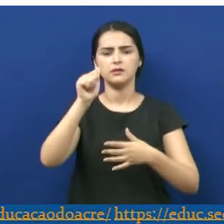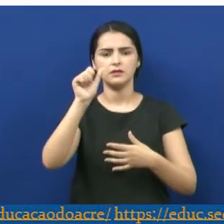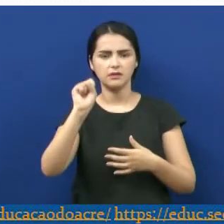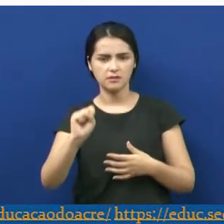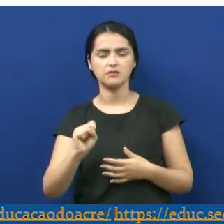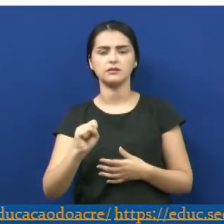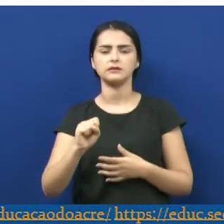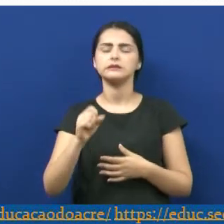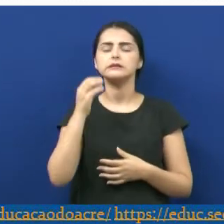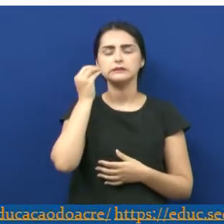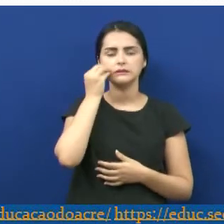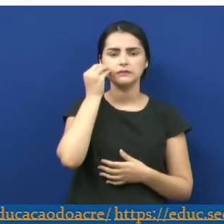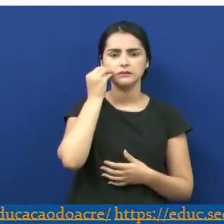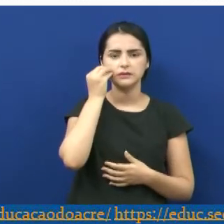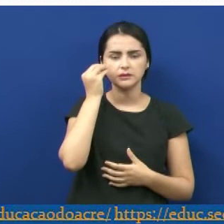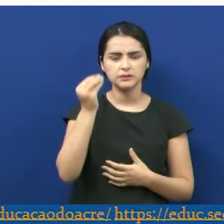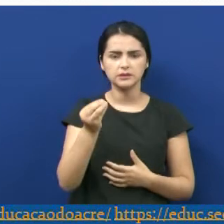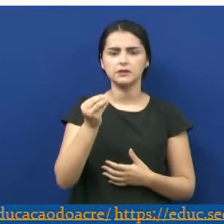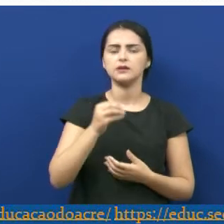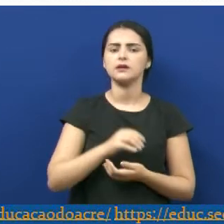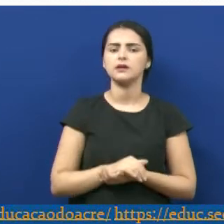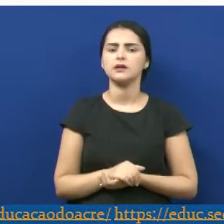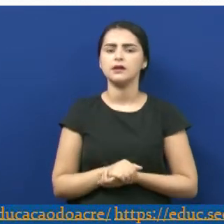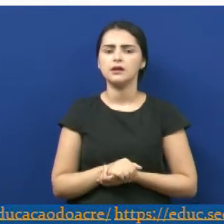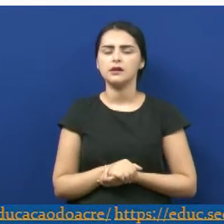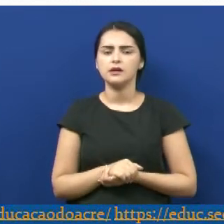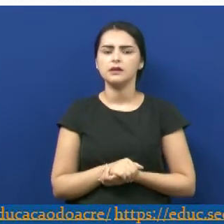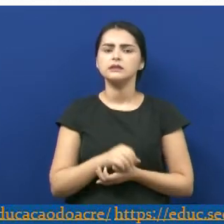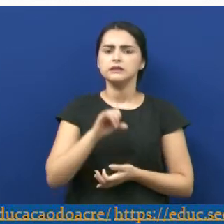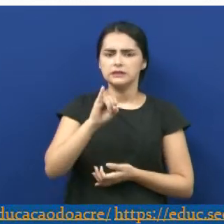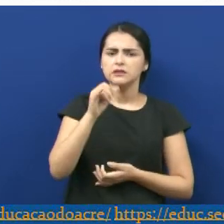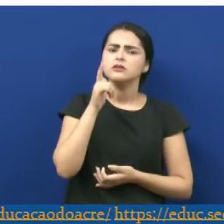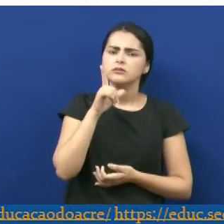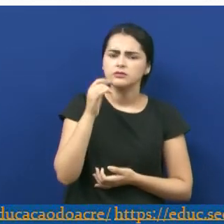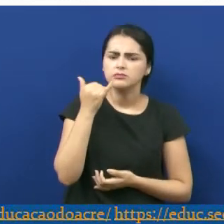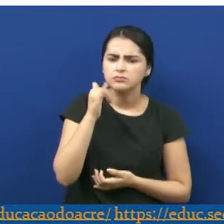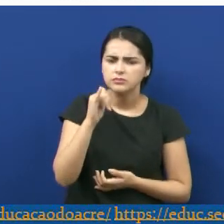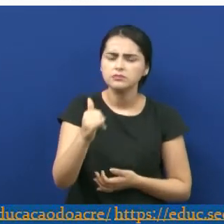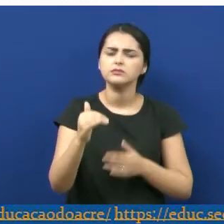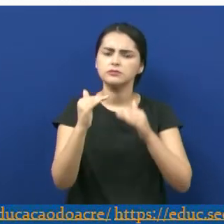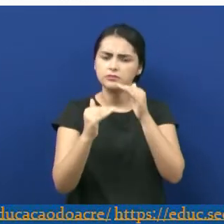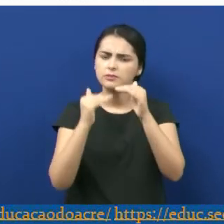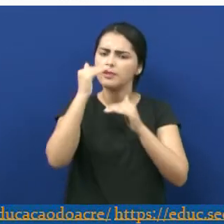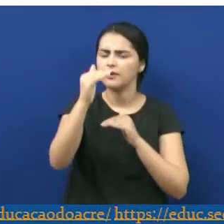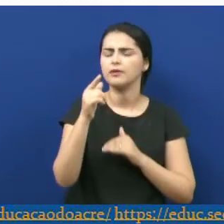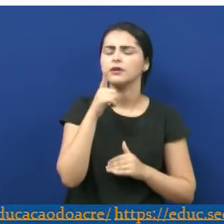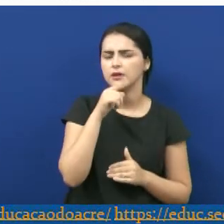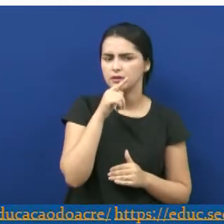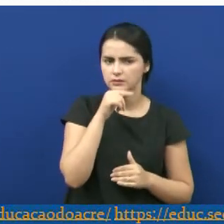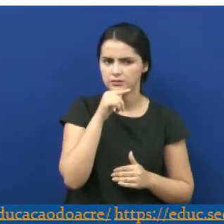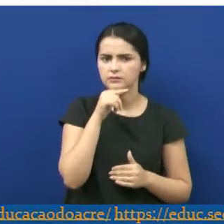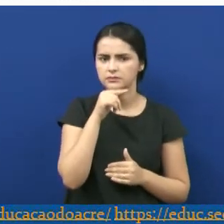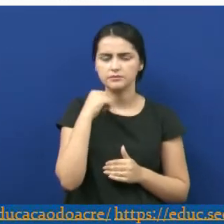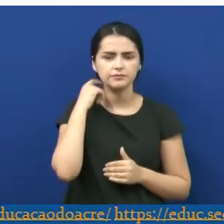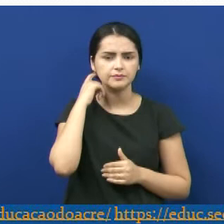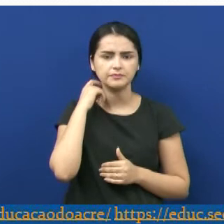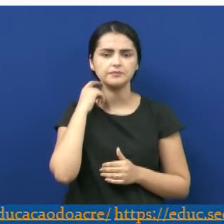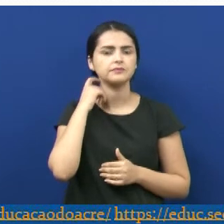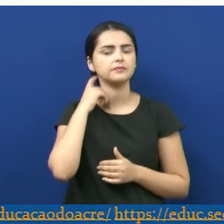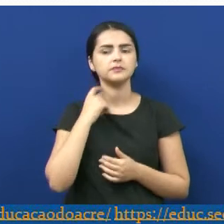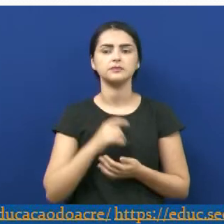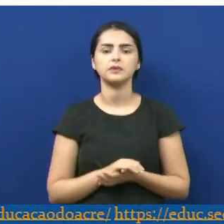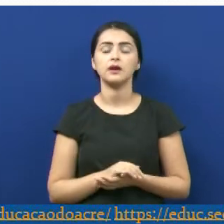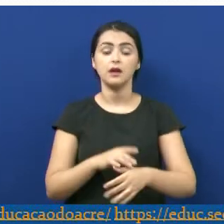Testar sua condutibilidade elétrica e verificar se é possível, se é superior à da água? Medir sua